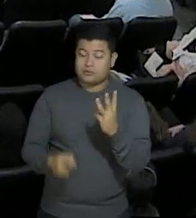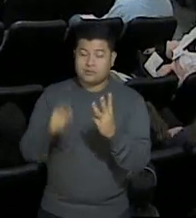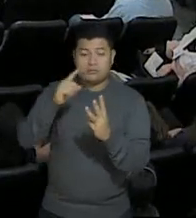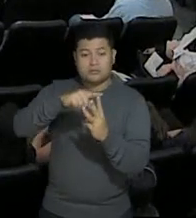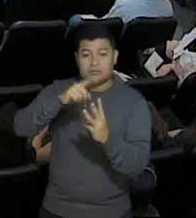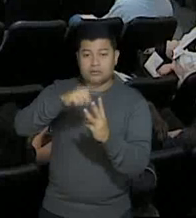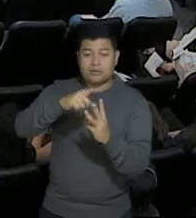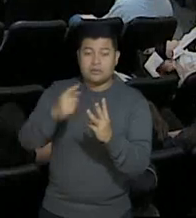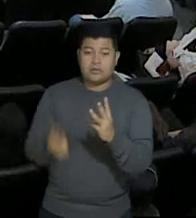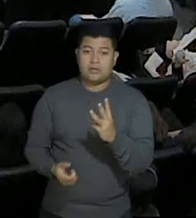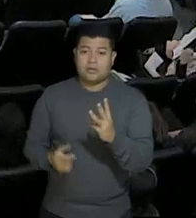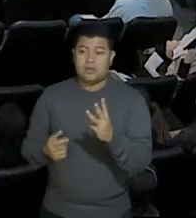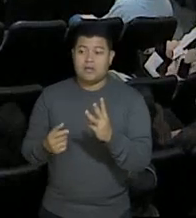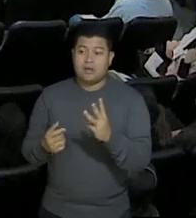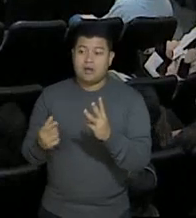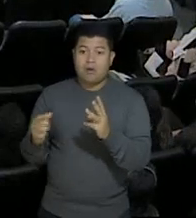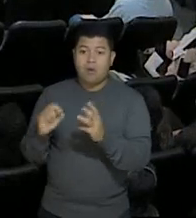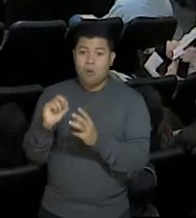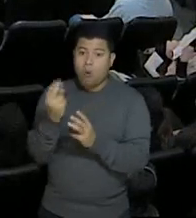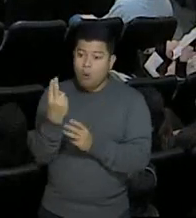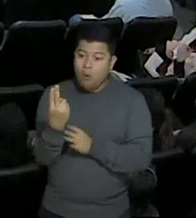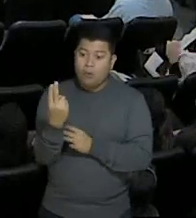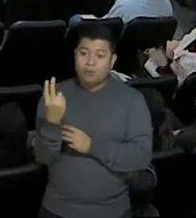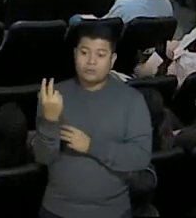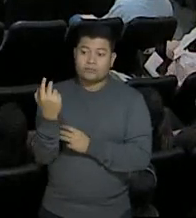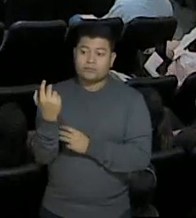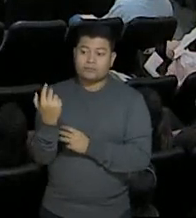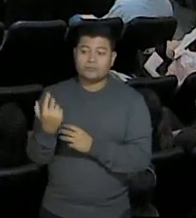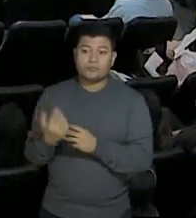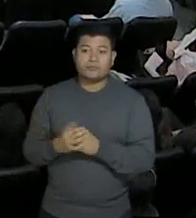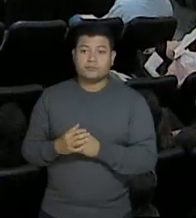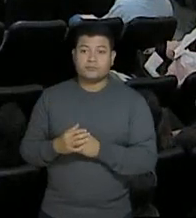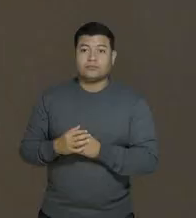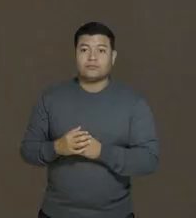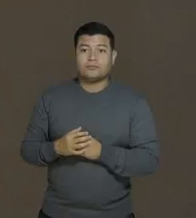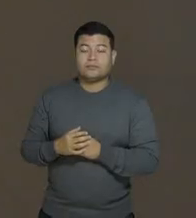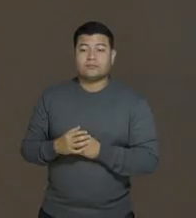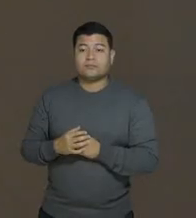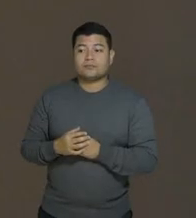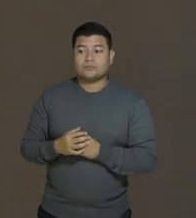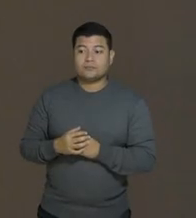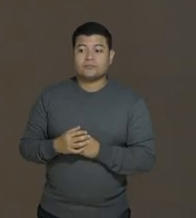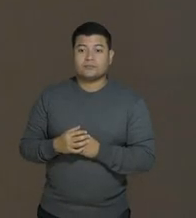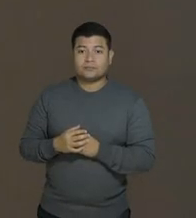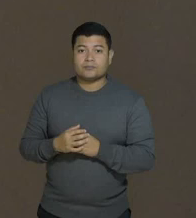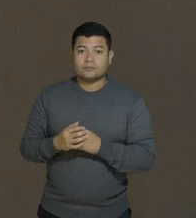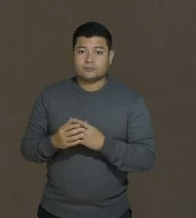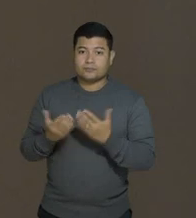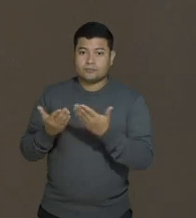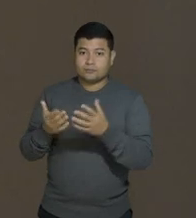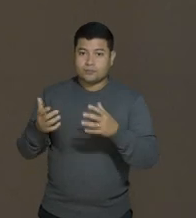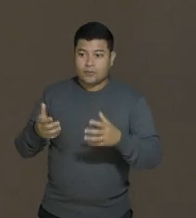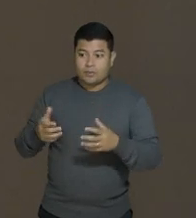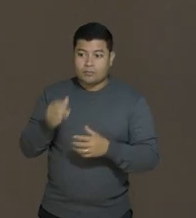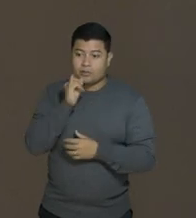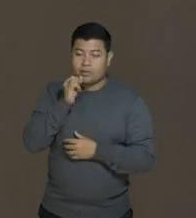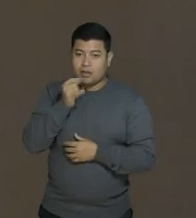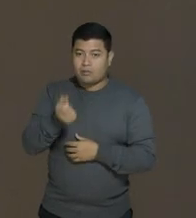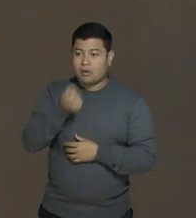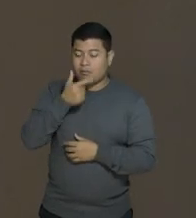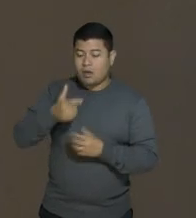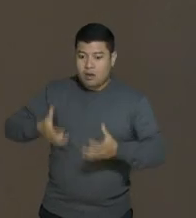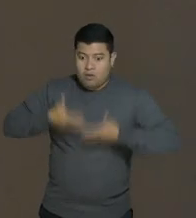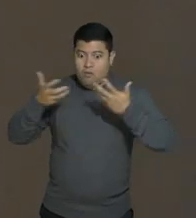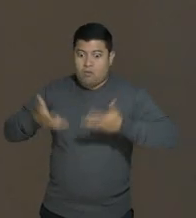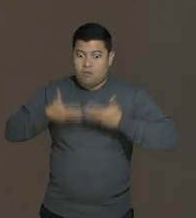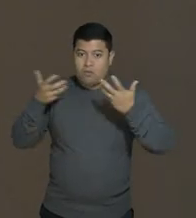pode associar. Às vezes, só você dando o estimulante, a ansiedade já diminui muito. Mas, se